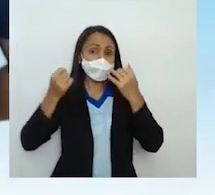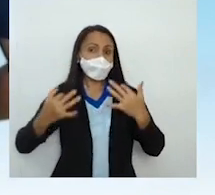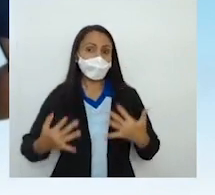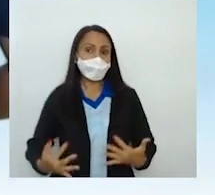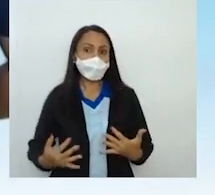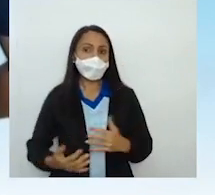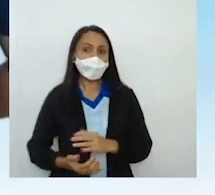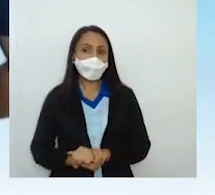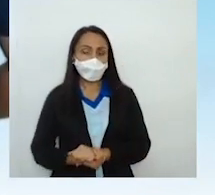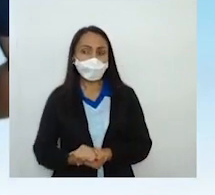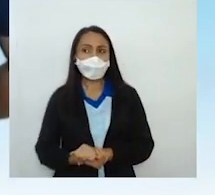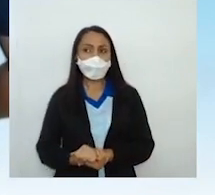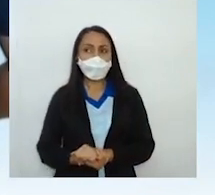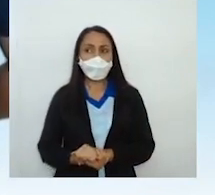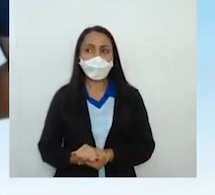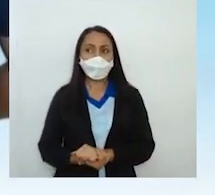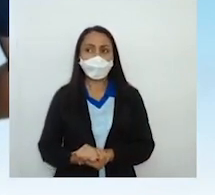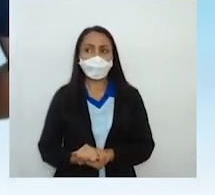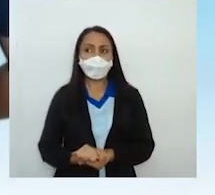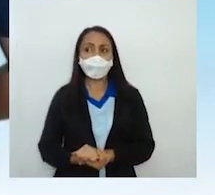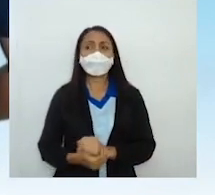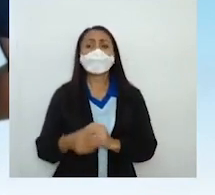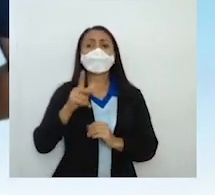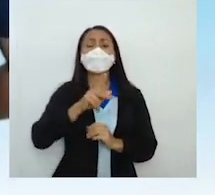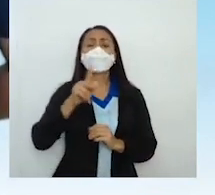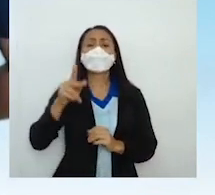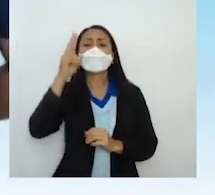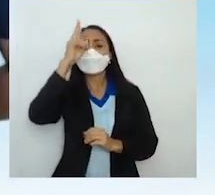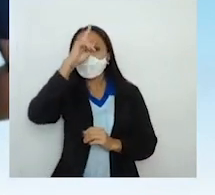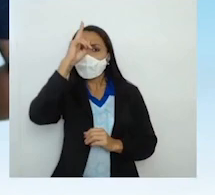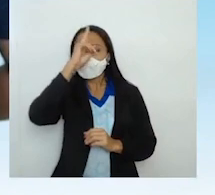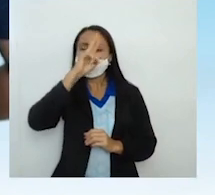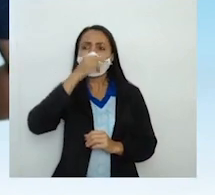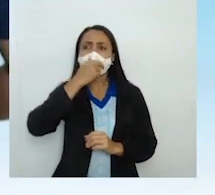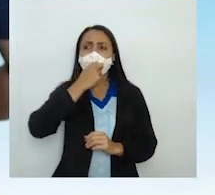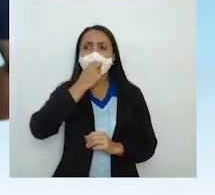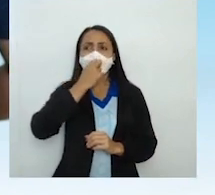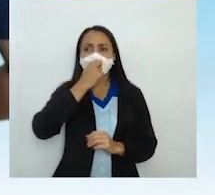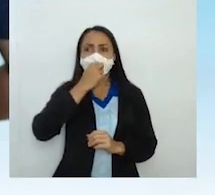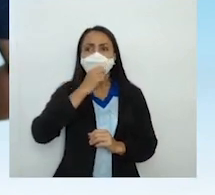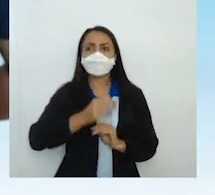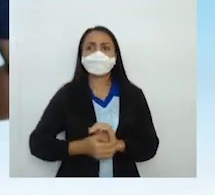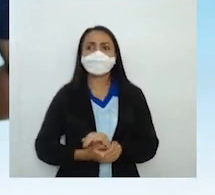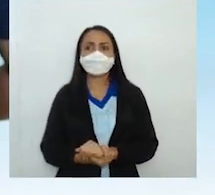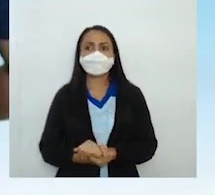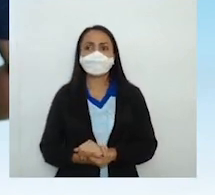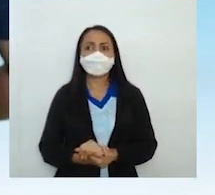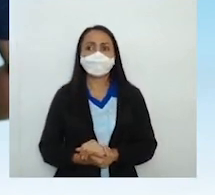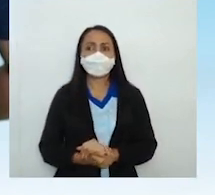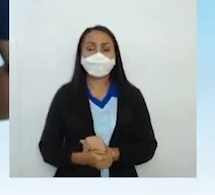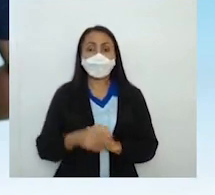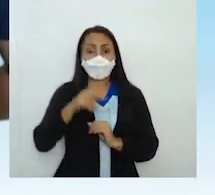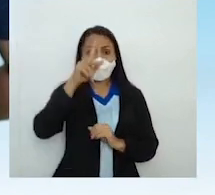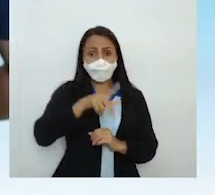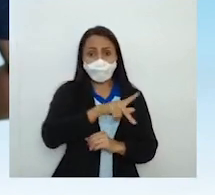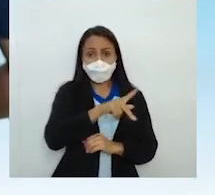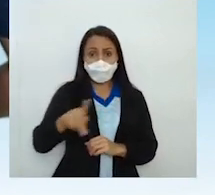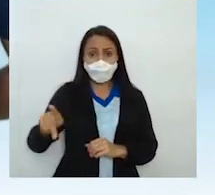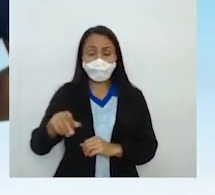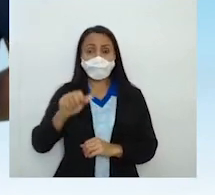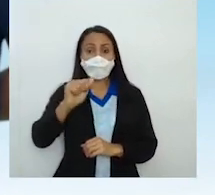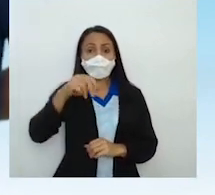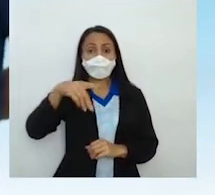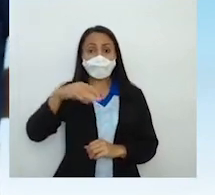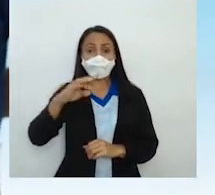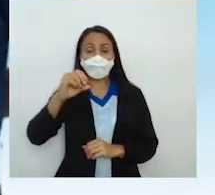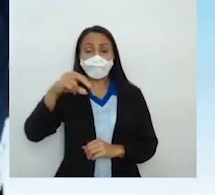acabou de falar, não é isso? Ô professor, eu me lembrei aqui, desculpe, lembrei-me que o padre Antônio Vieira, que é do Barroco, que